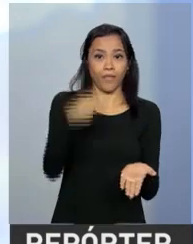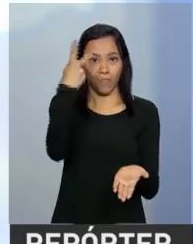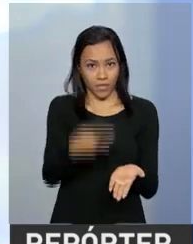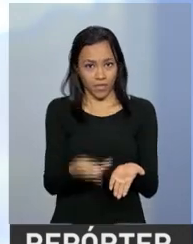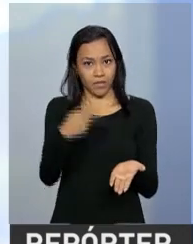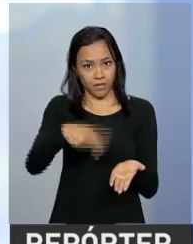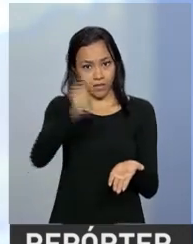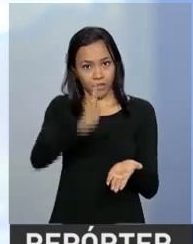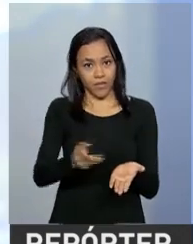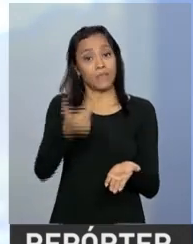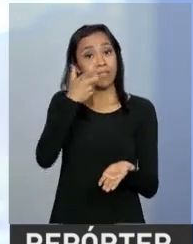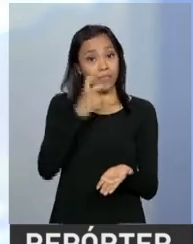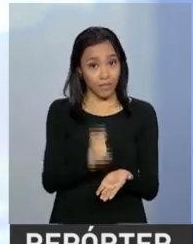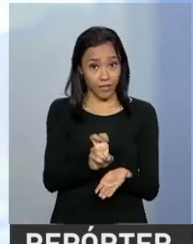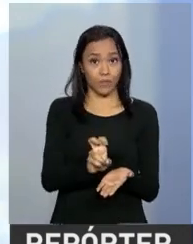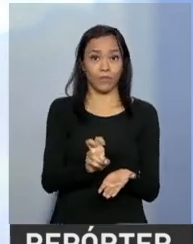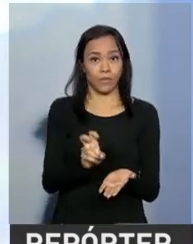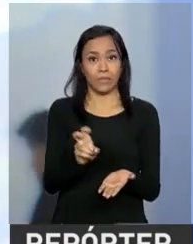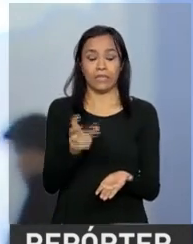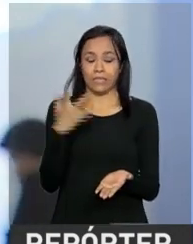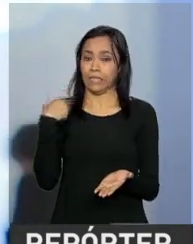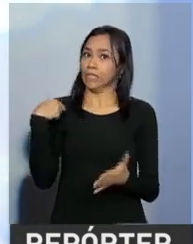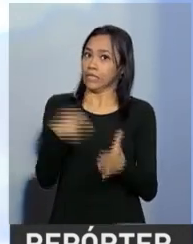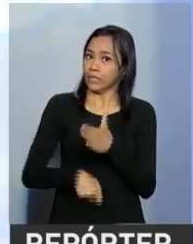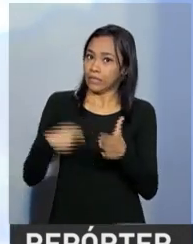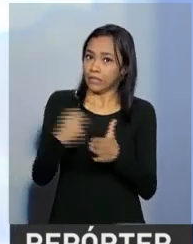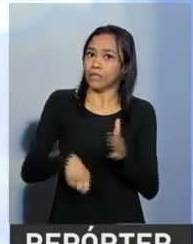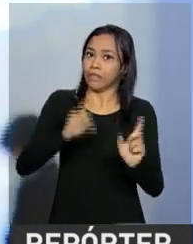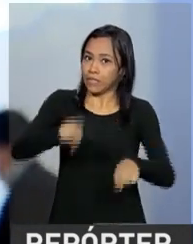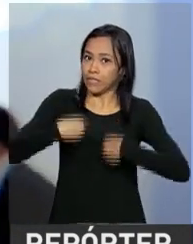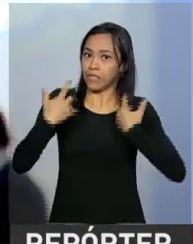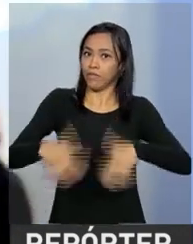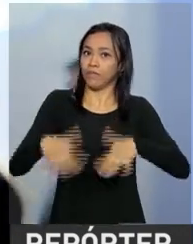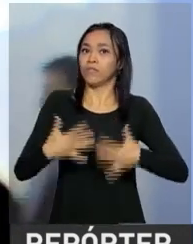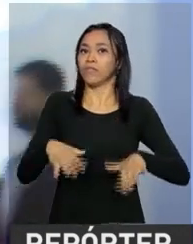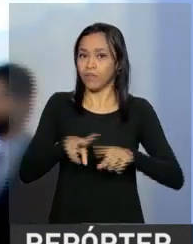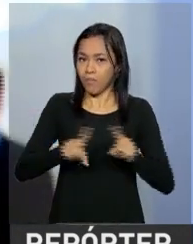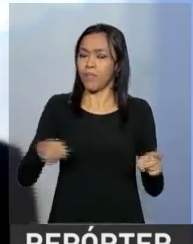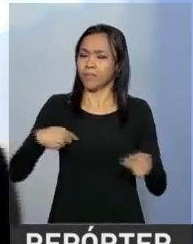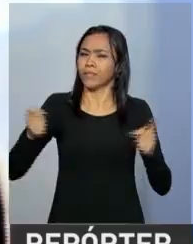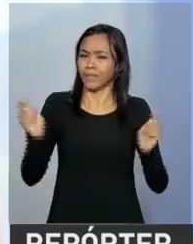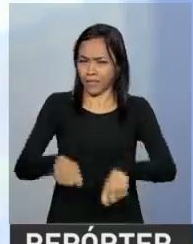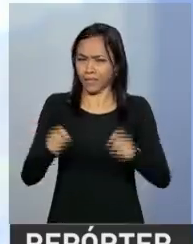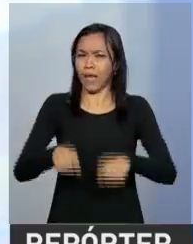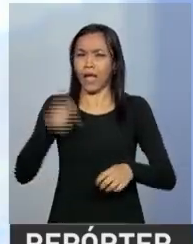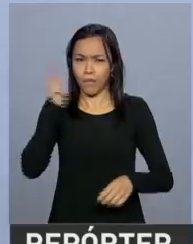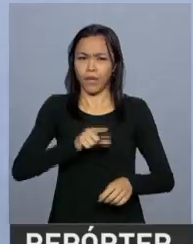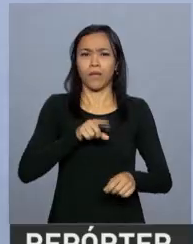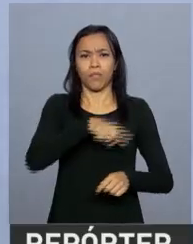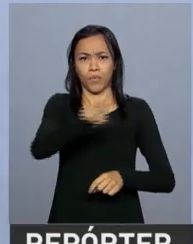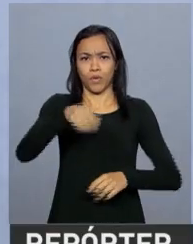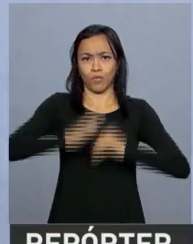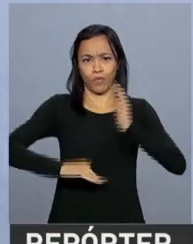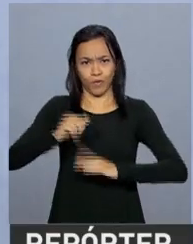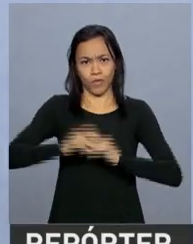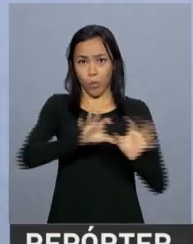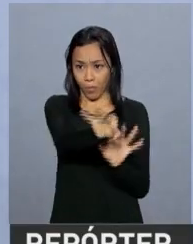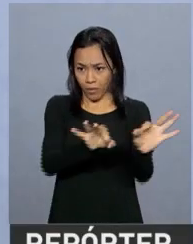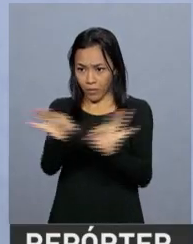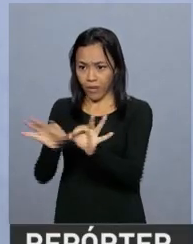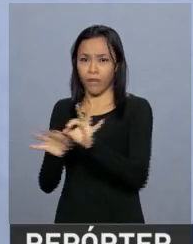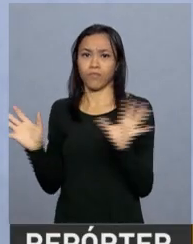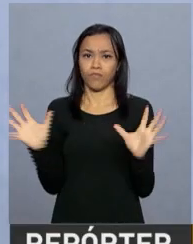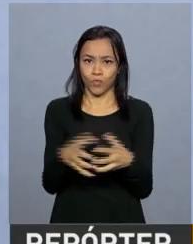agressiva, ela é bastante ousada, a gente tem que ultrapassar grandes potências para chegar nesse resultado, mas é uma meta factível, os nossos atletas estão preparados. É